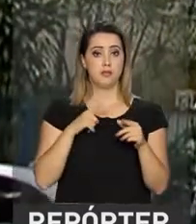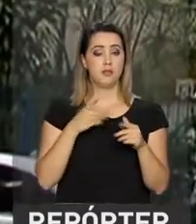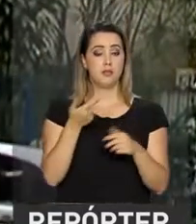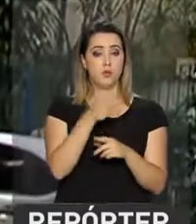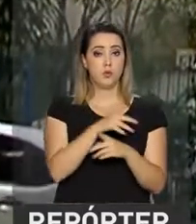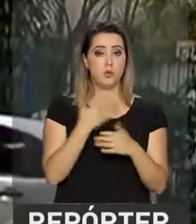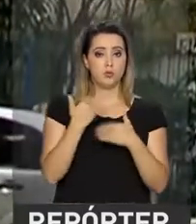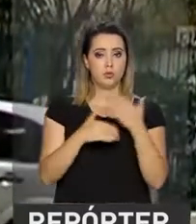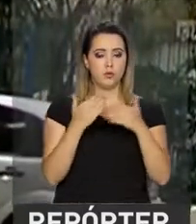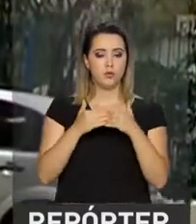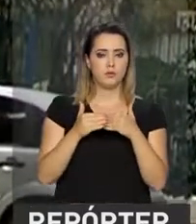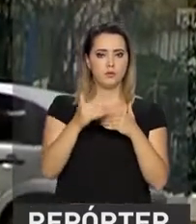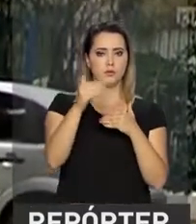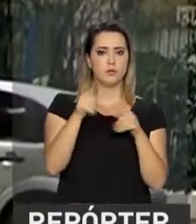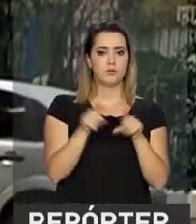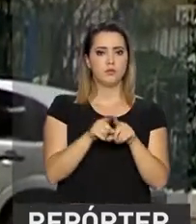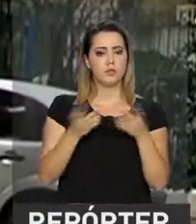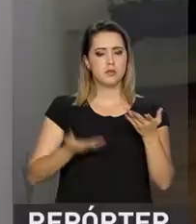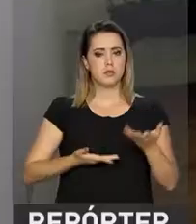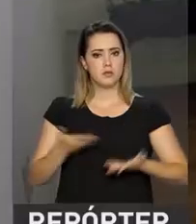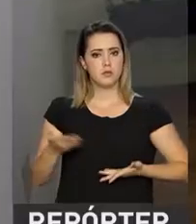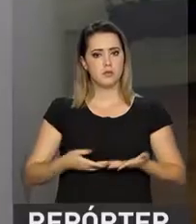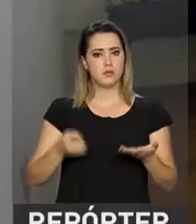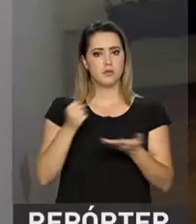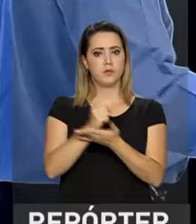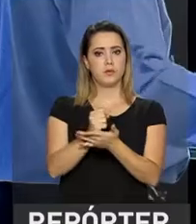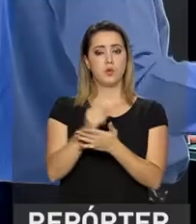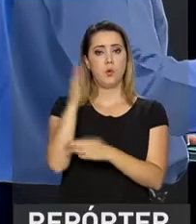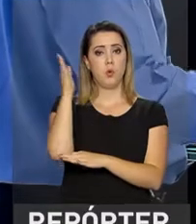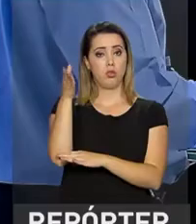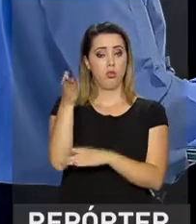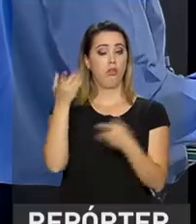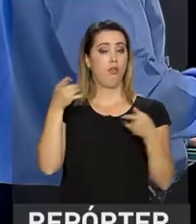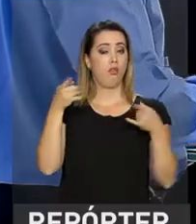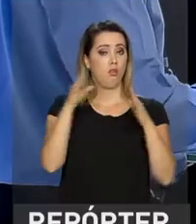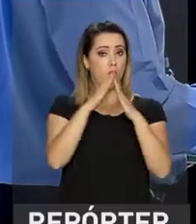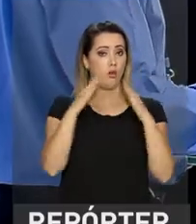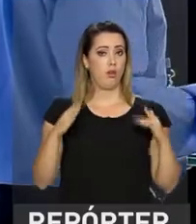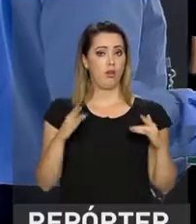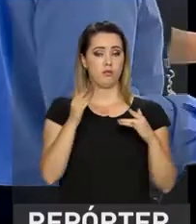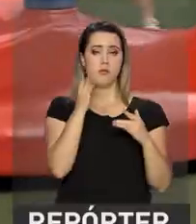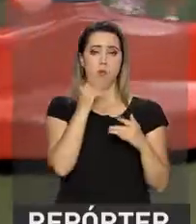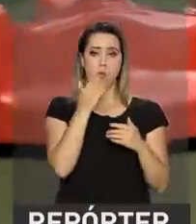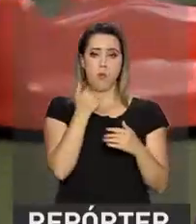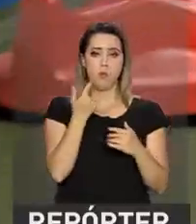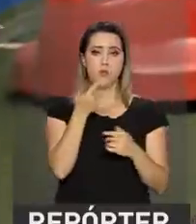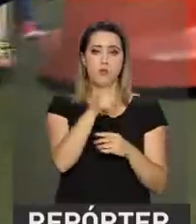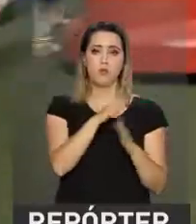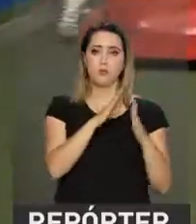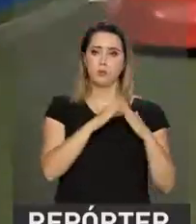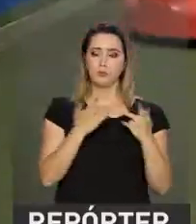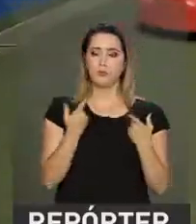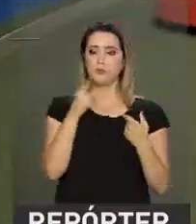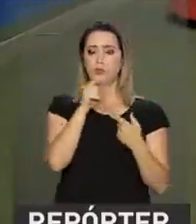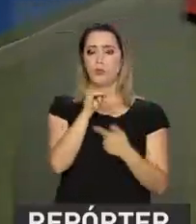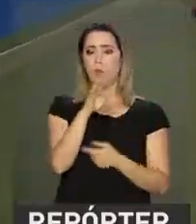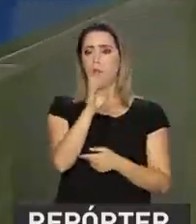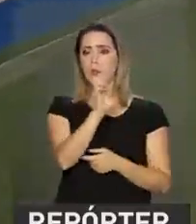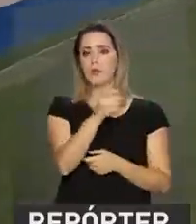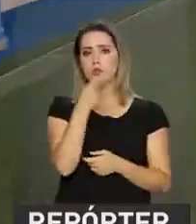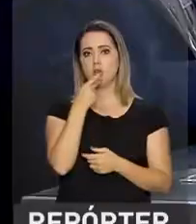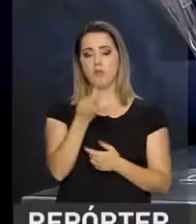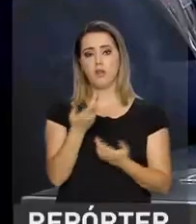a junho, estão aqueles prestados às famílias, como alojamento e alimentação fora de casa. Segundo o IBGE, as